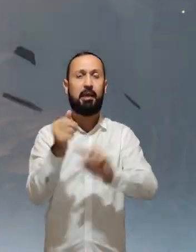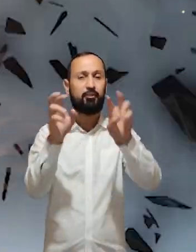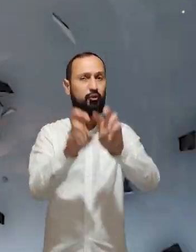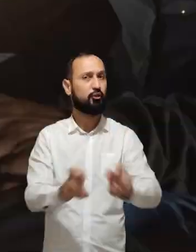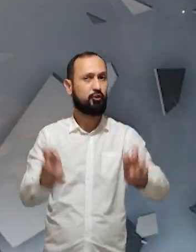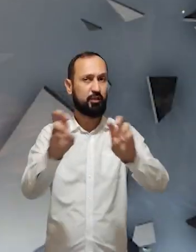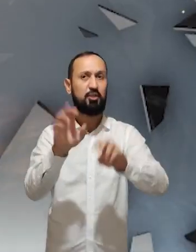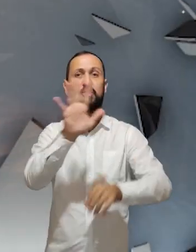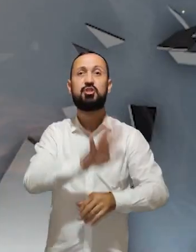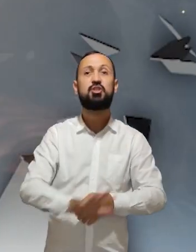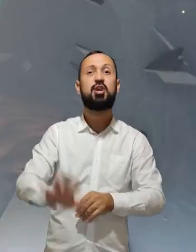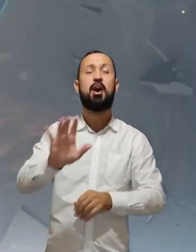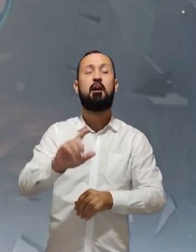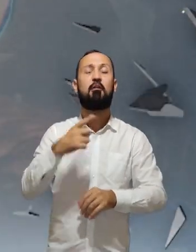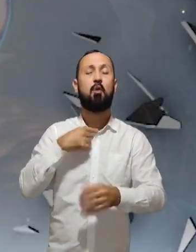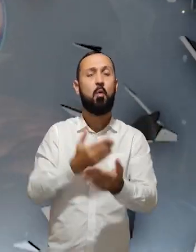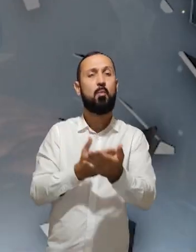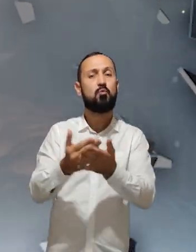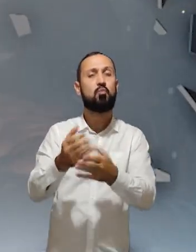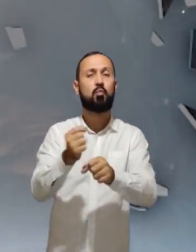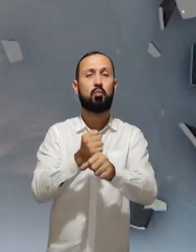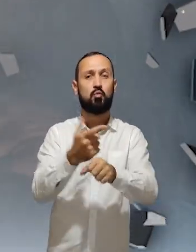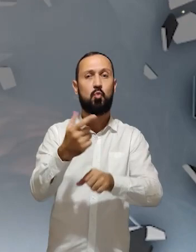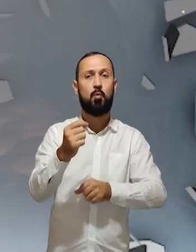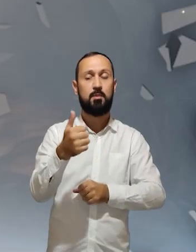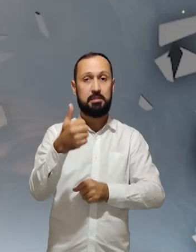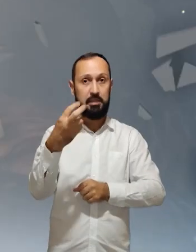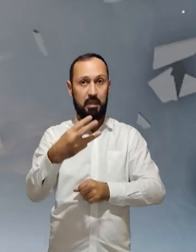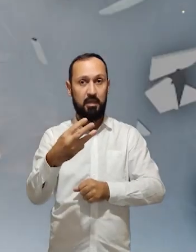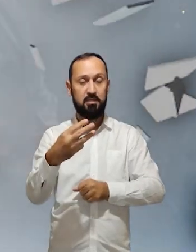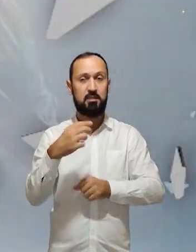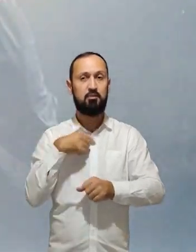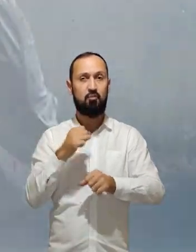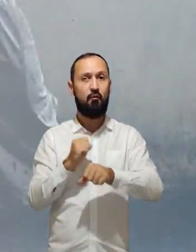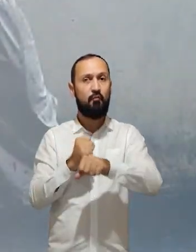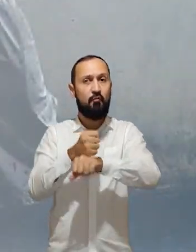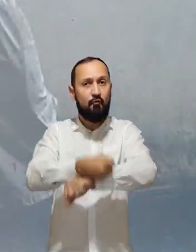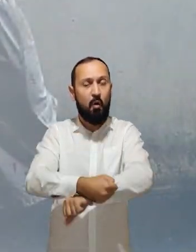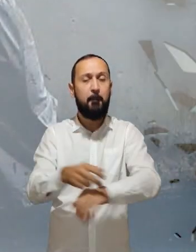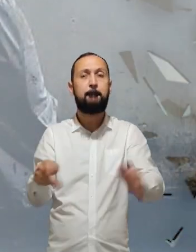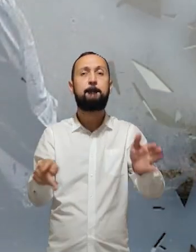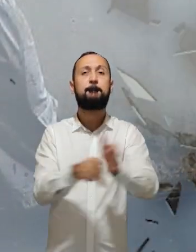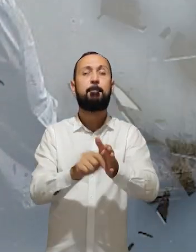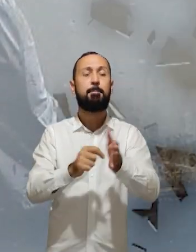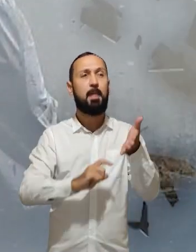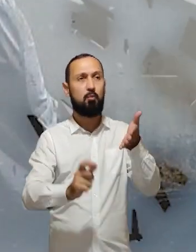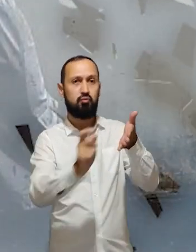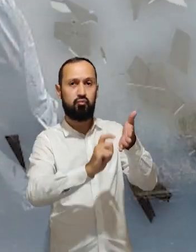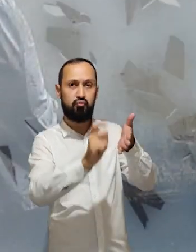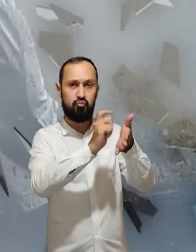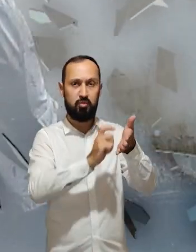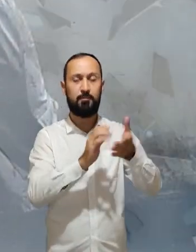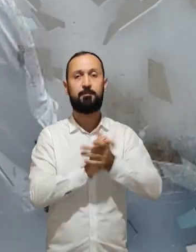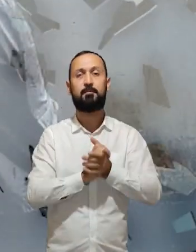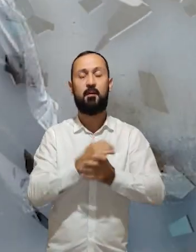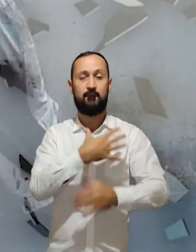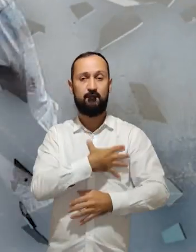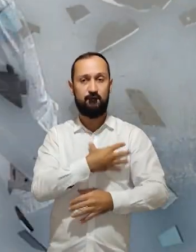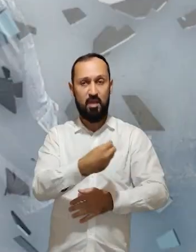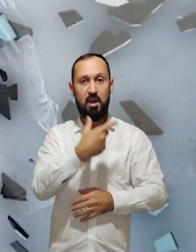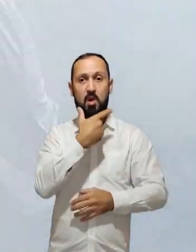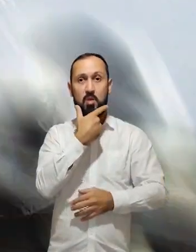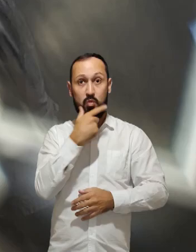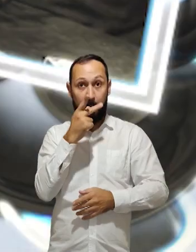e artes digitais em geral, sendo que desde 2013 se dedica profissionalmente ao grafite e aos